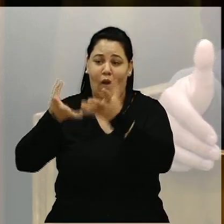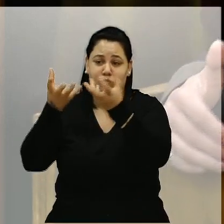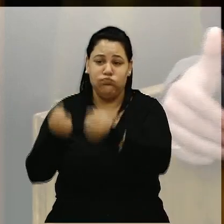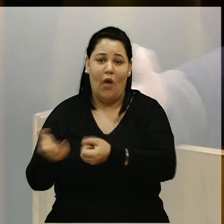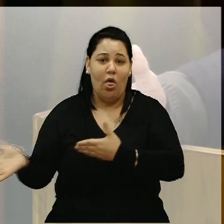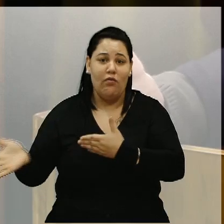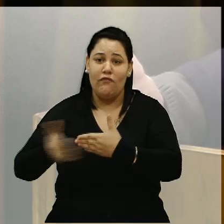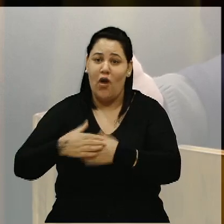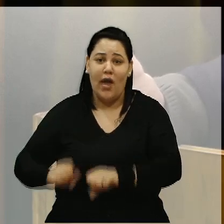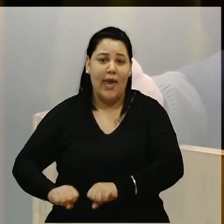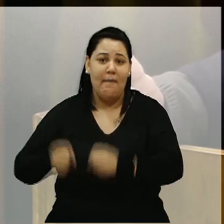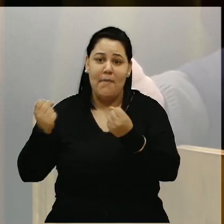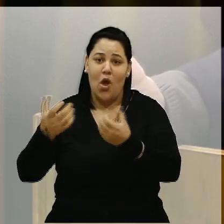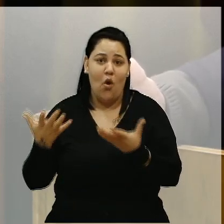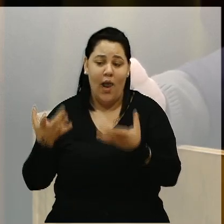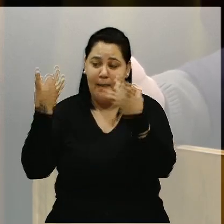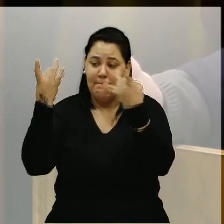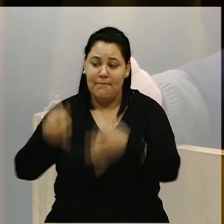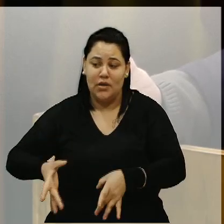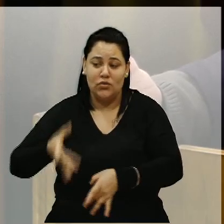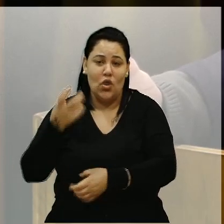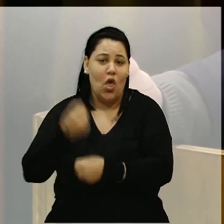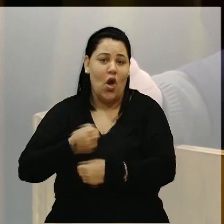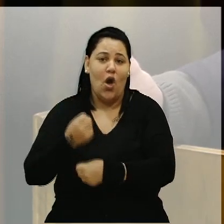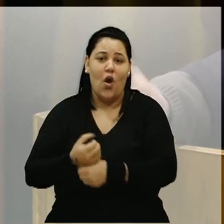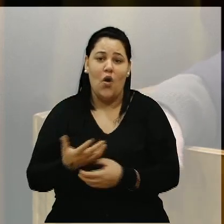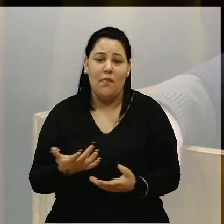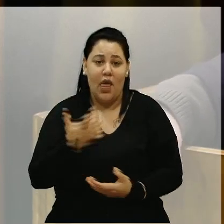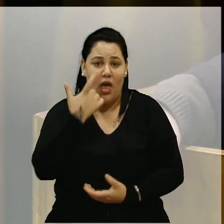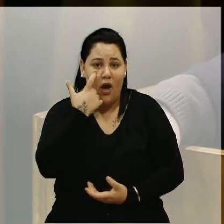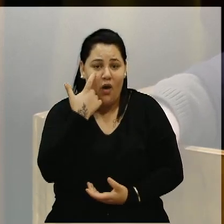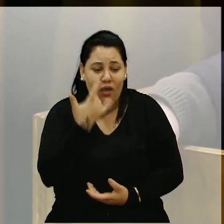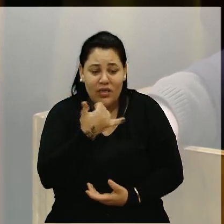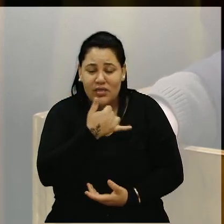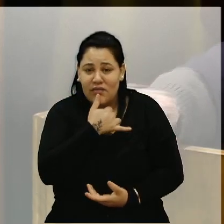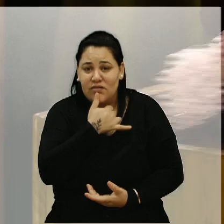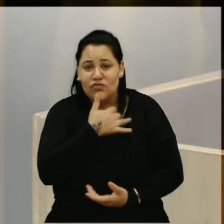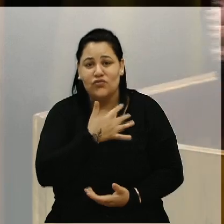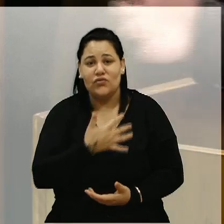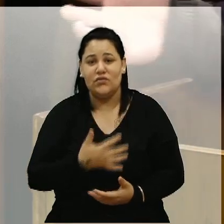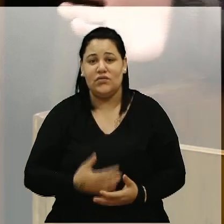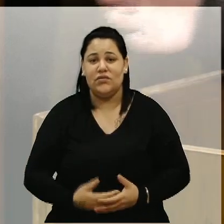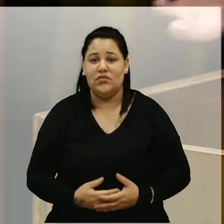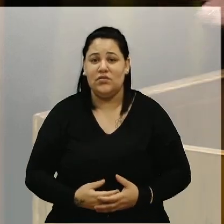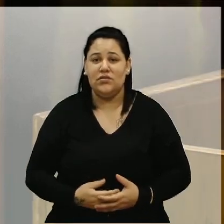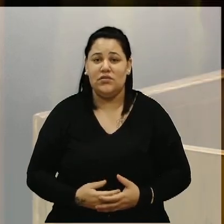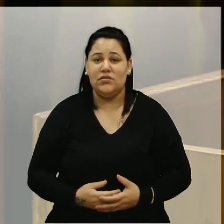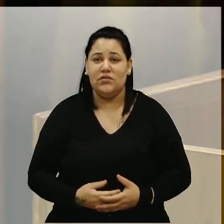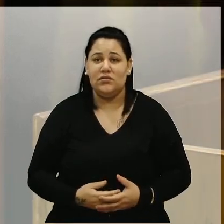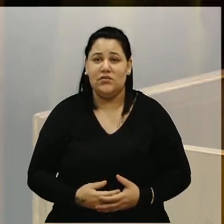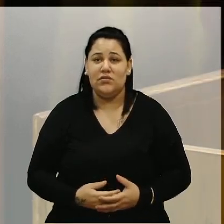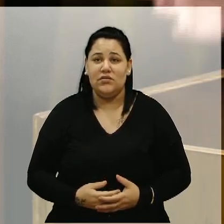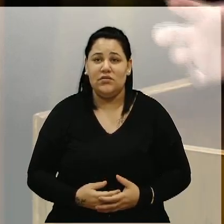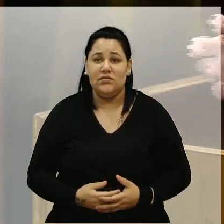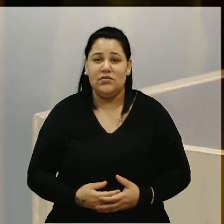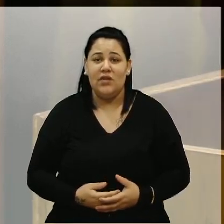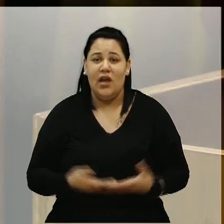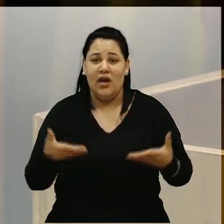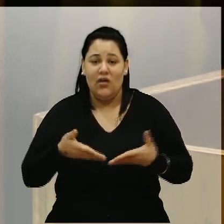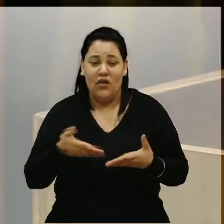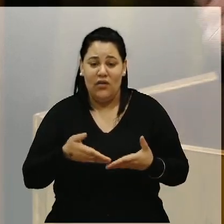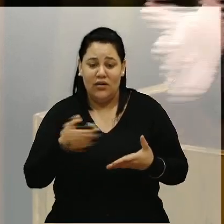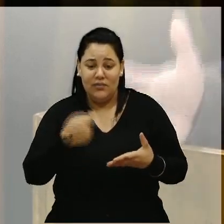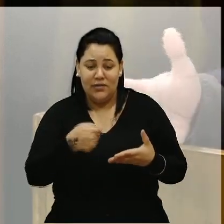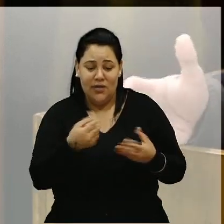empresa abandonou a obra. Olha que situação lamentável. Tem que achar, agora tem um quebra-cabeça, tem